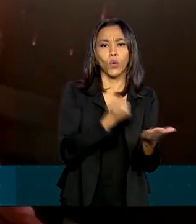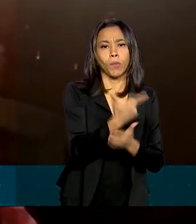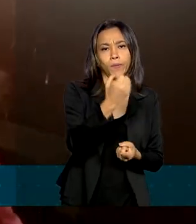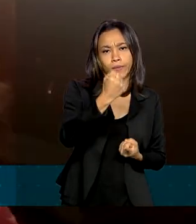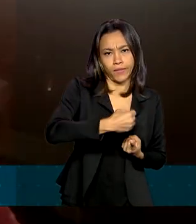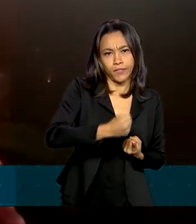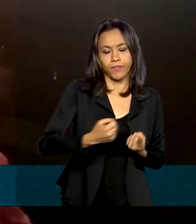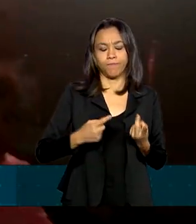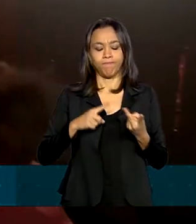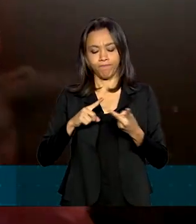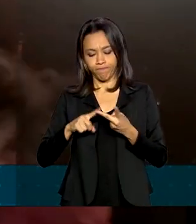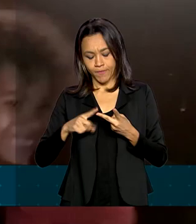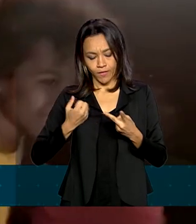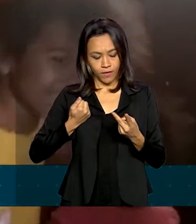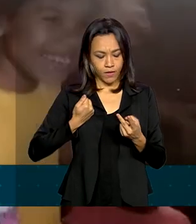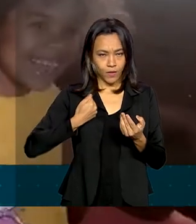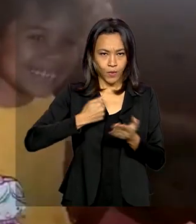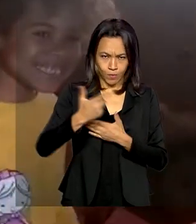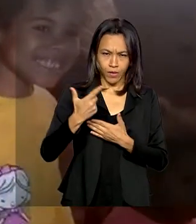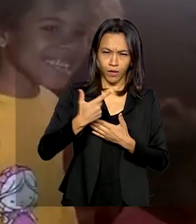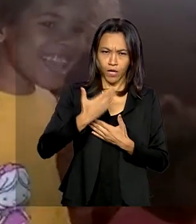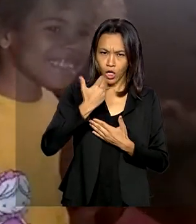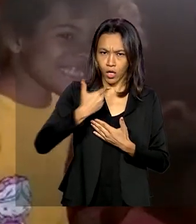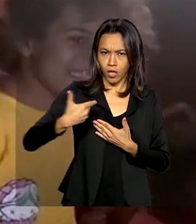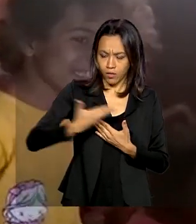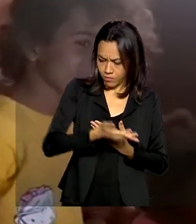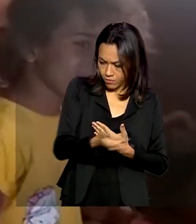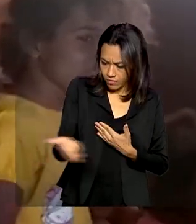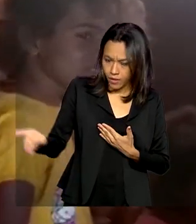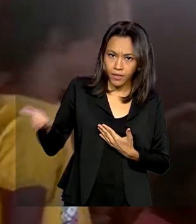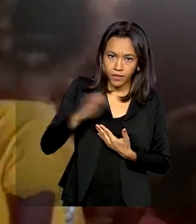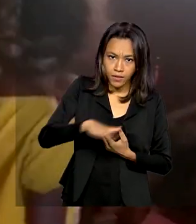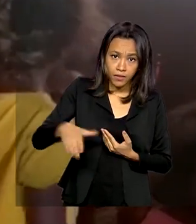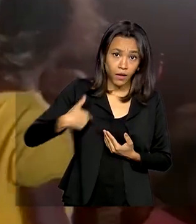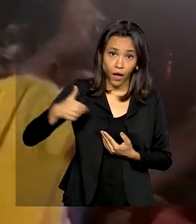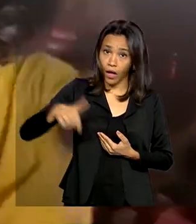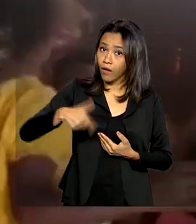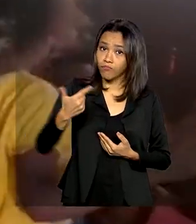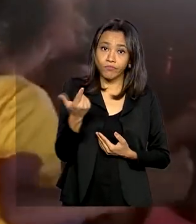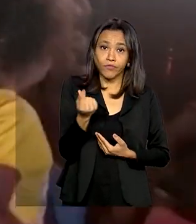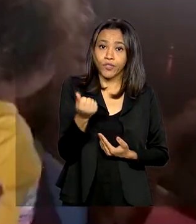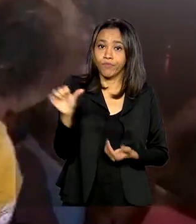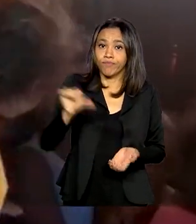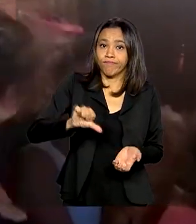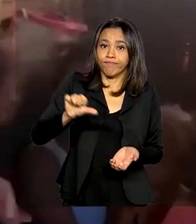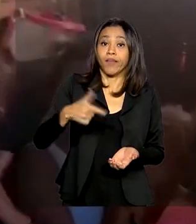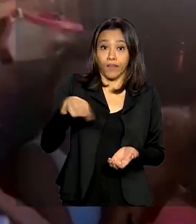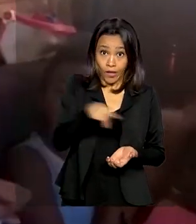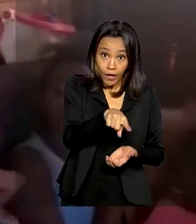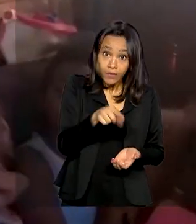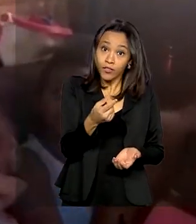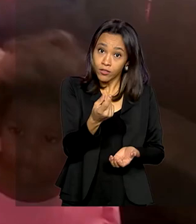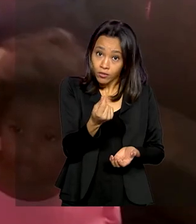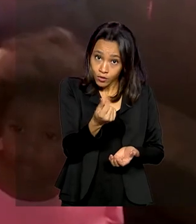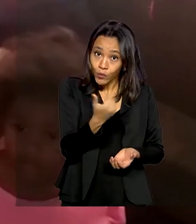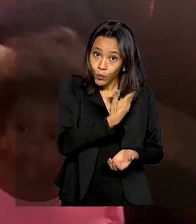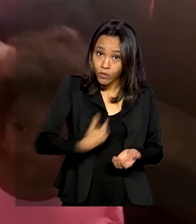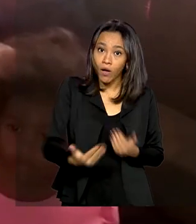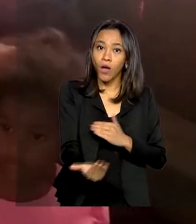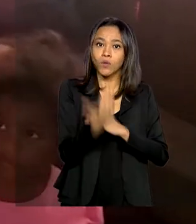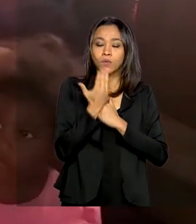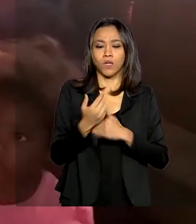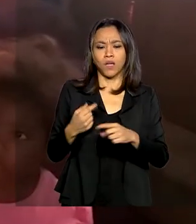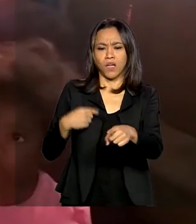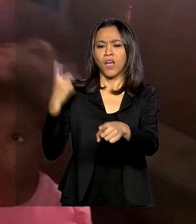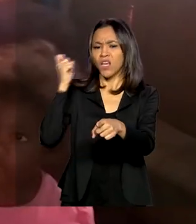alguma coisa para eles, né? Porque no momento a gente está sem dinheiro, né? E esse dinheiro vai ser muito bom, esse auxílio. É muito difícil,